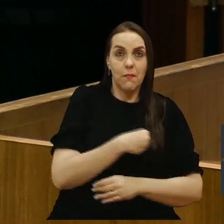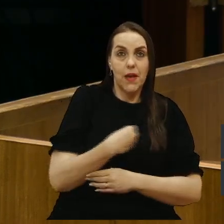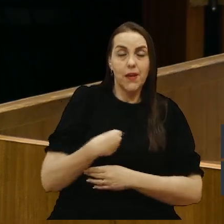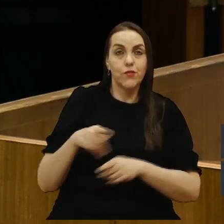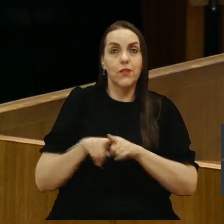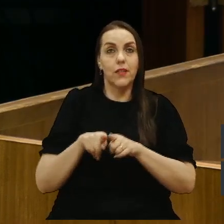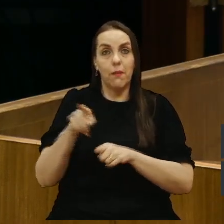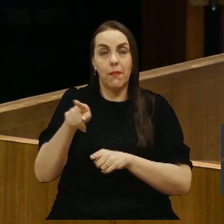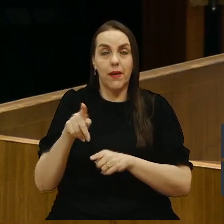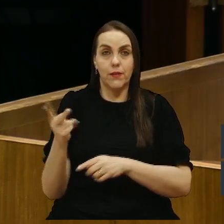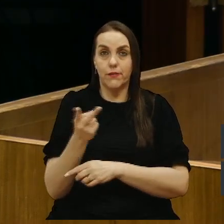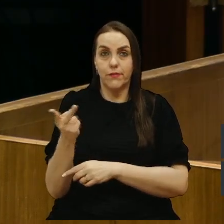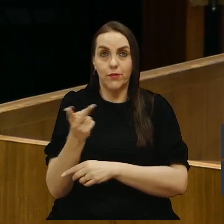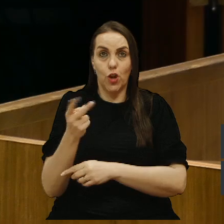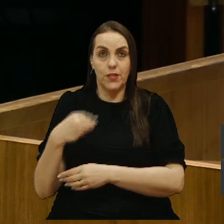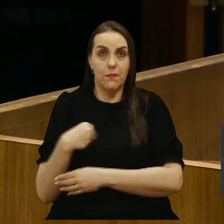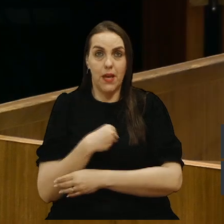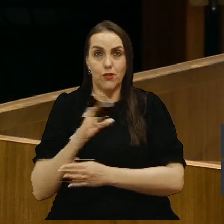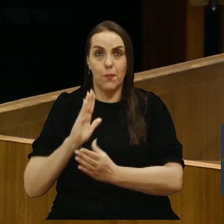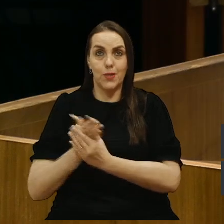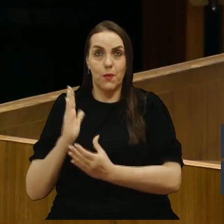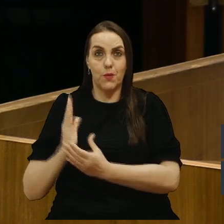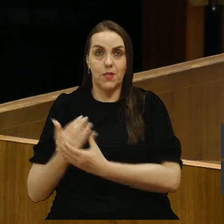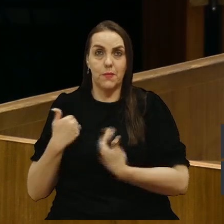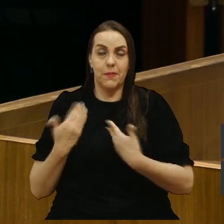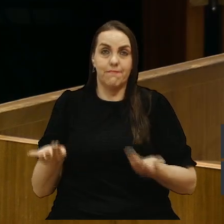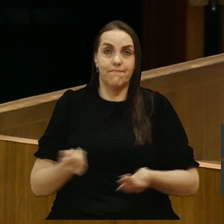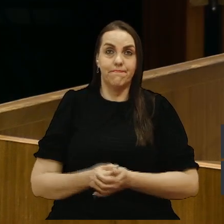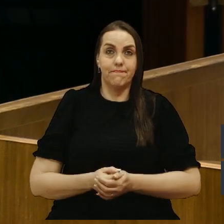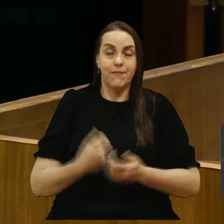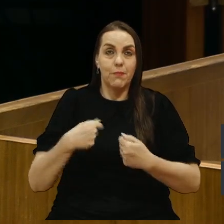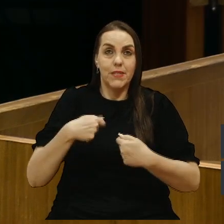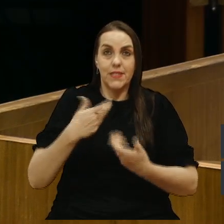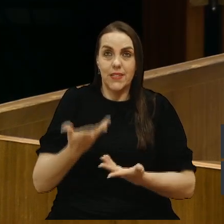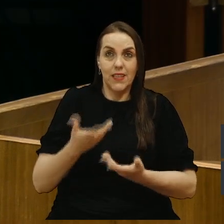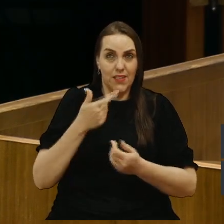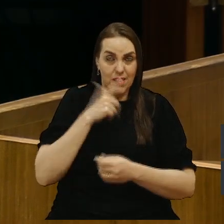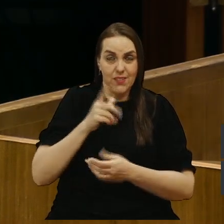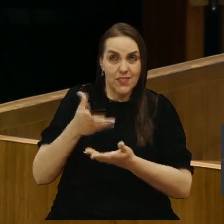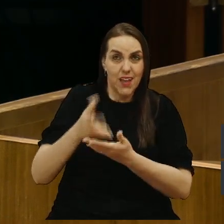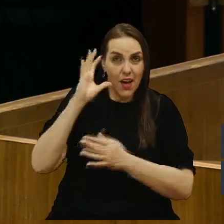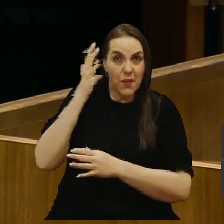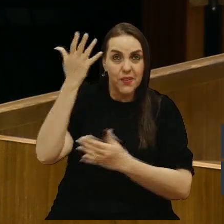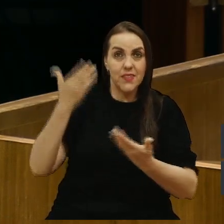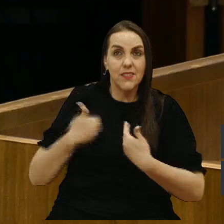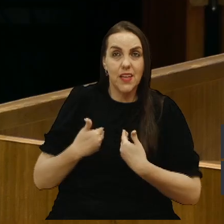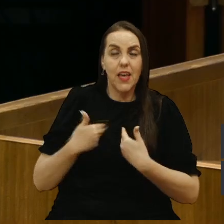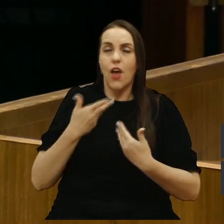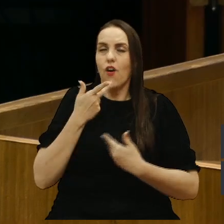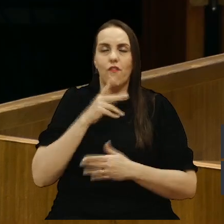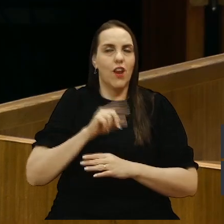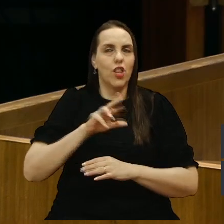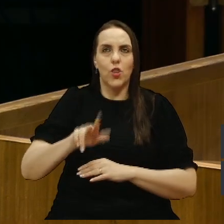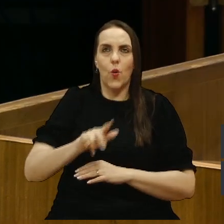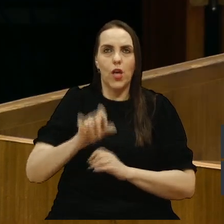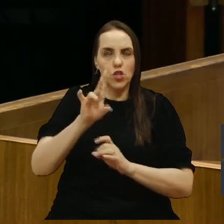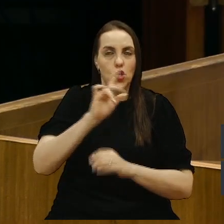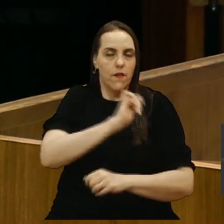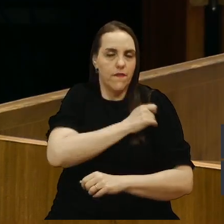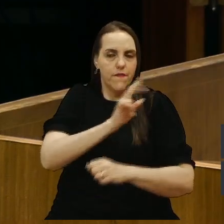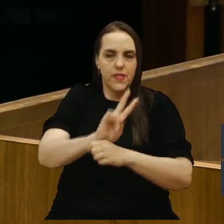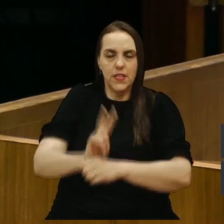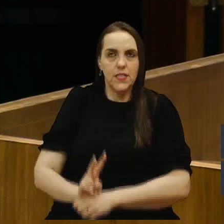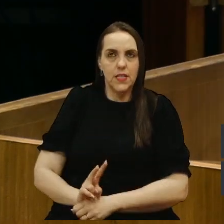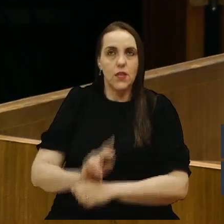do casal lá dos médicos? 2 processos. Eu tive que ganhar? Será para isso acontecer? Eu digo que não foi só a questão da fiscalização.